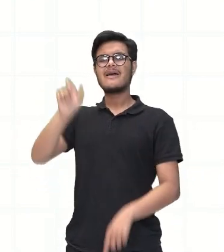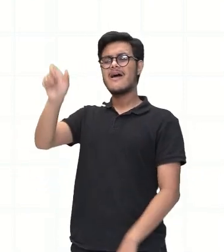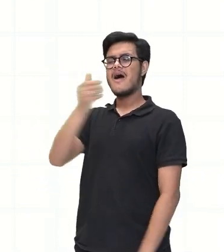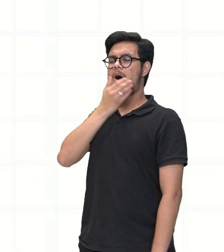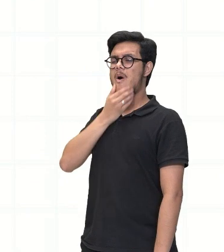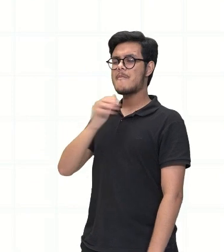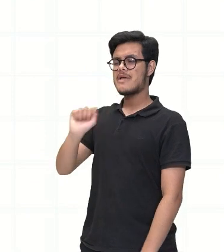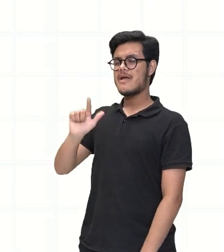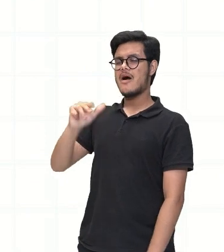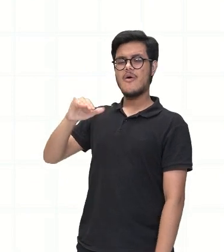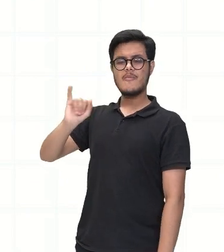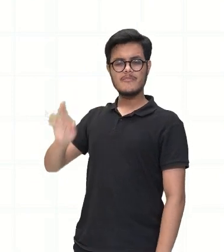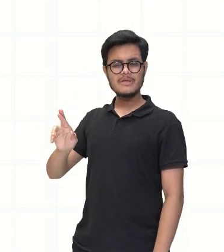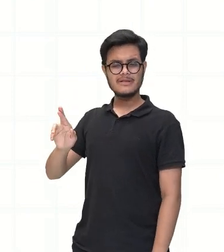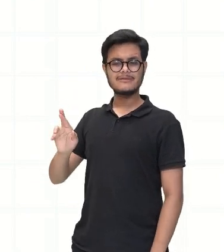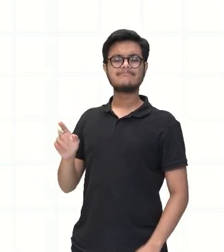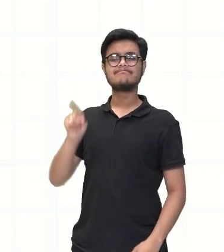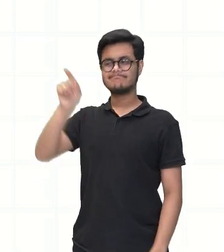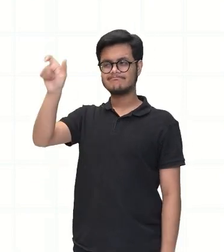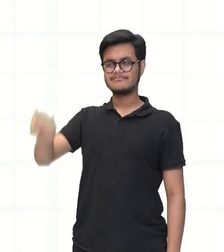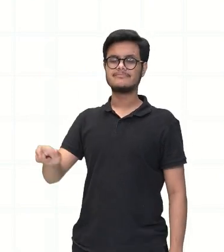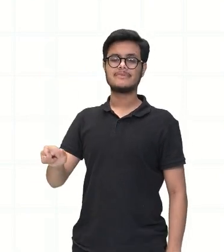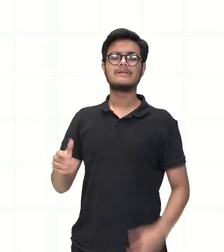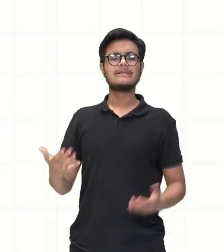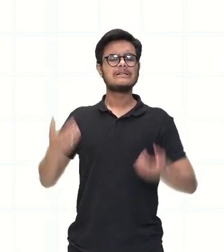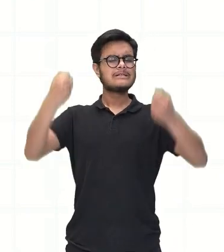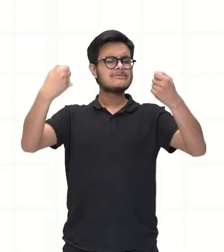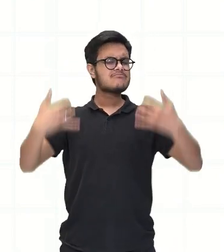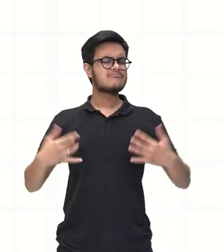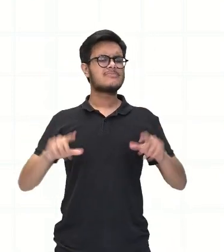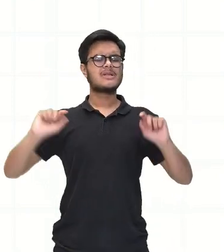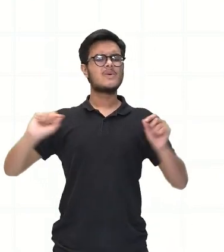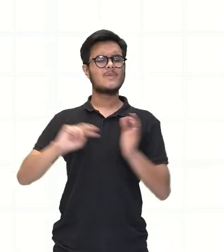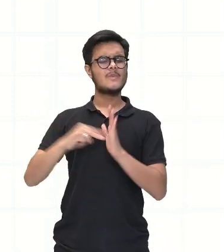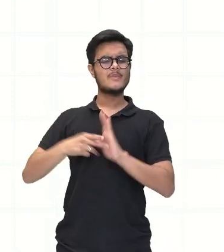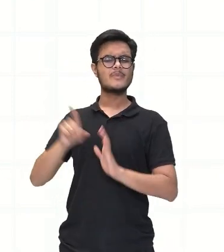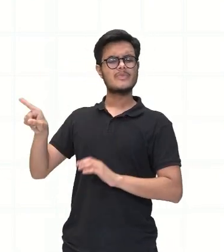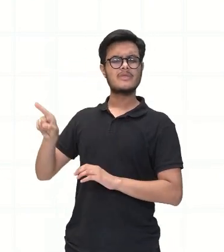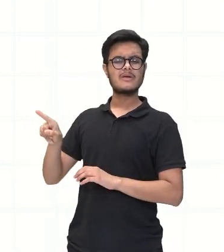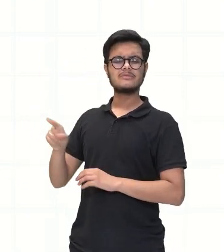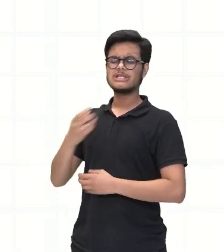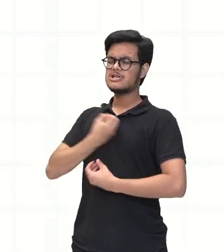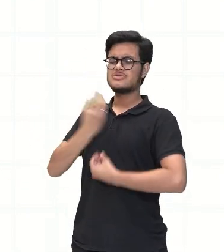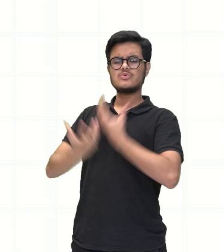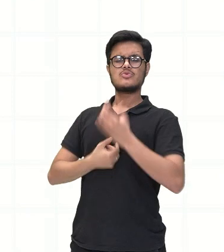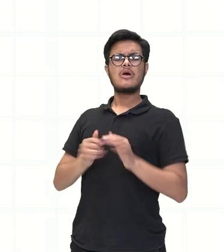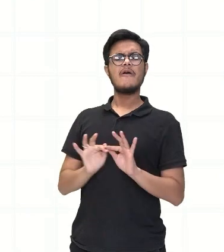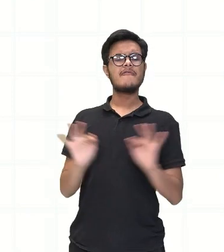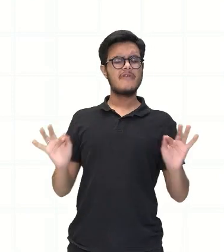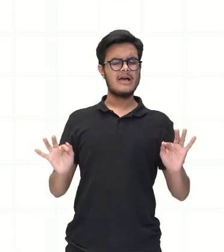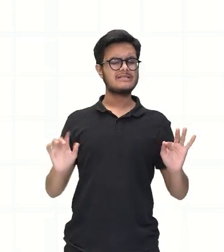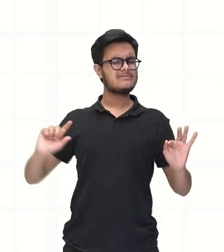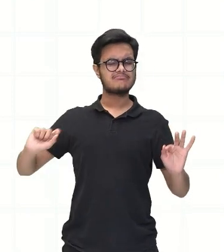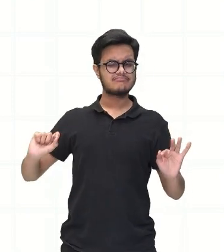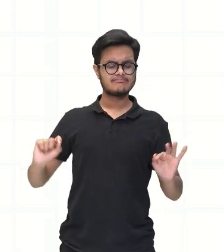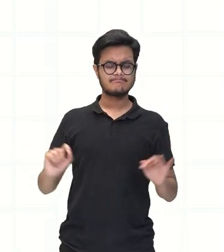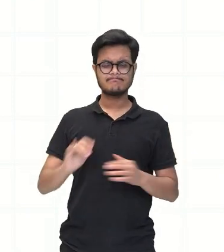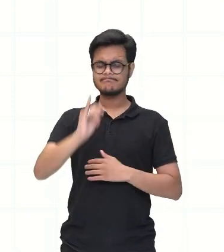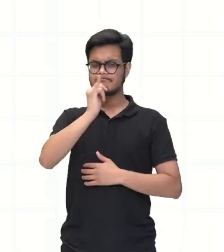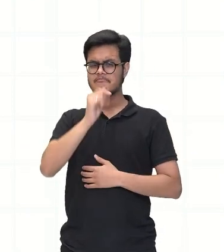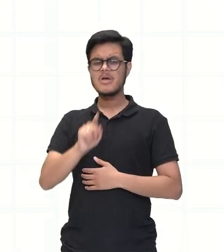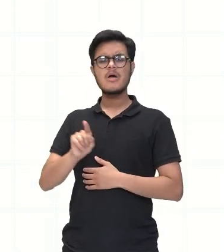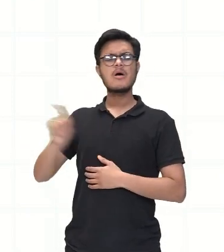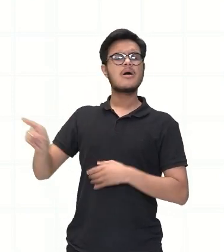Sater e Renato Teixeira, que nós vamos tirar uma expressão aqui, uma palavra. Observe aqui,